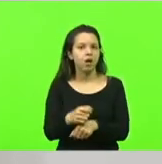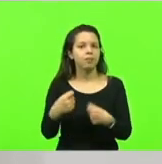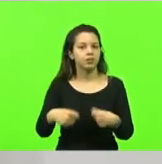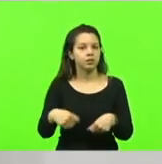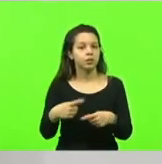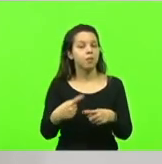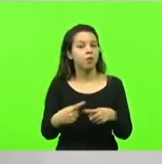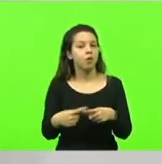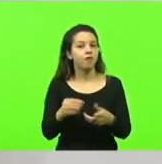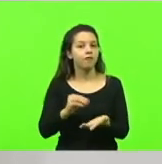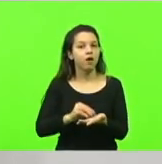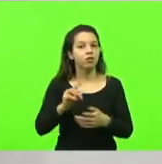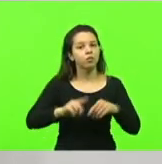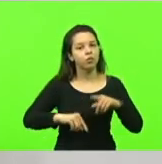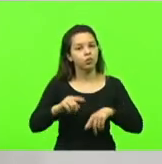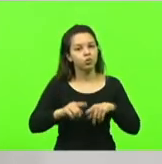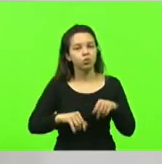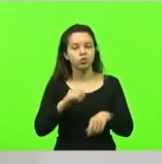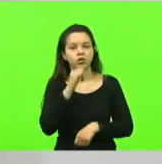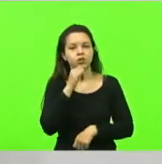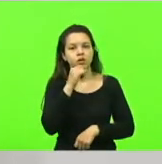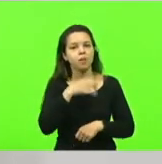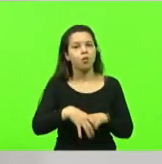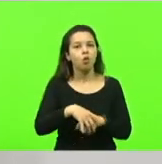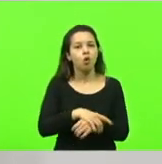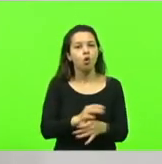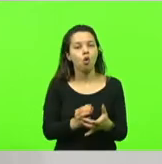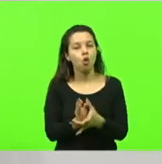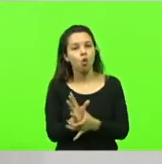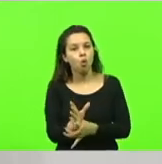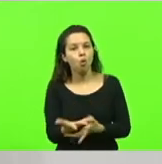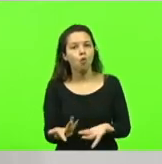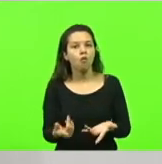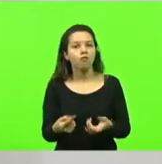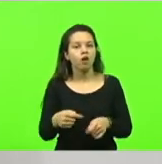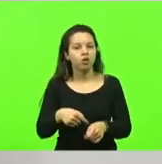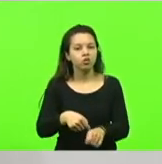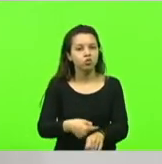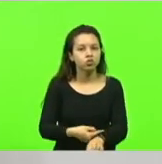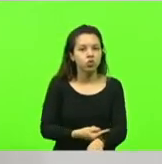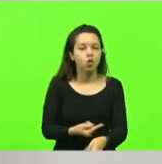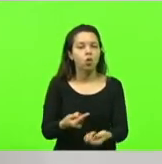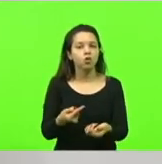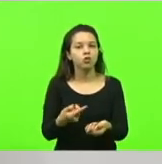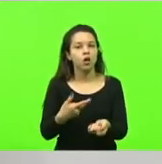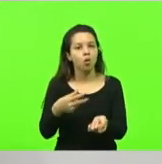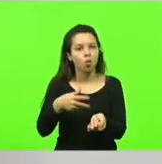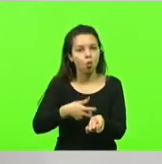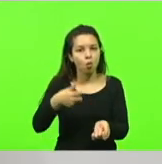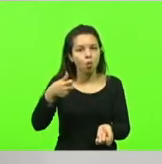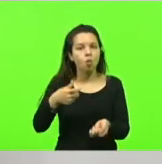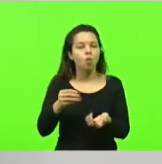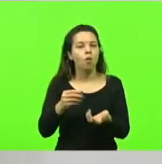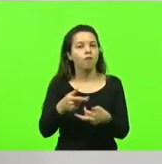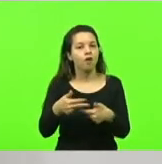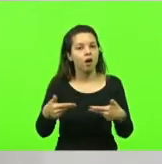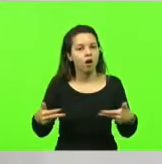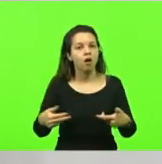luvas, sondas e agulhas, insumos esses necessários para manter a segurança dos pacientes